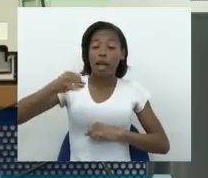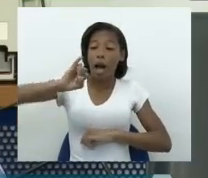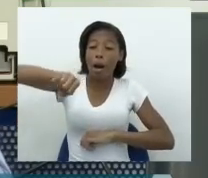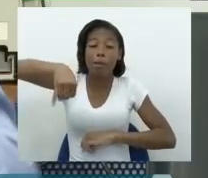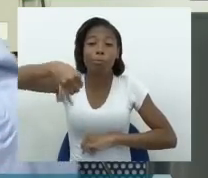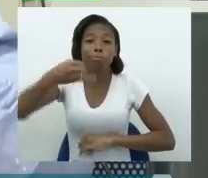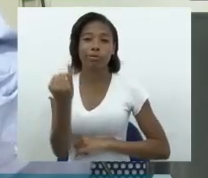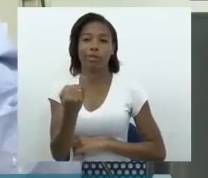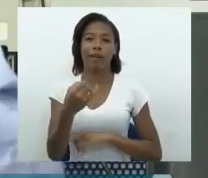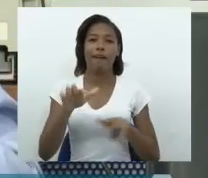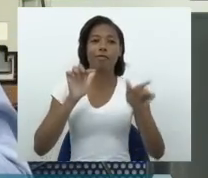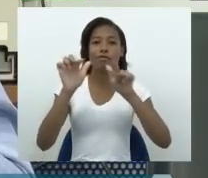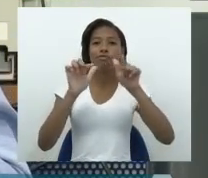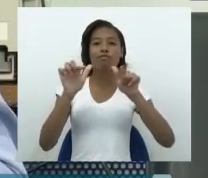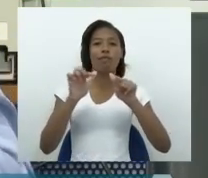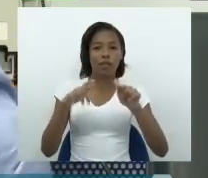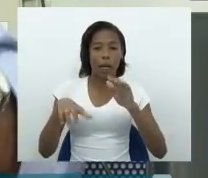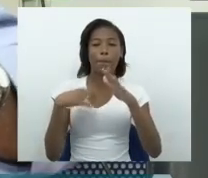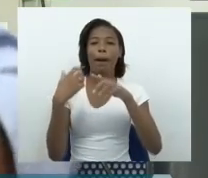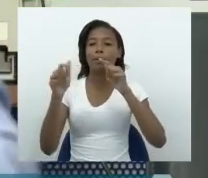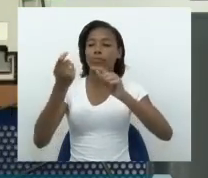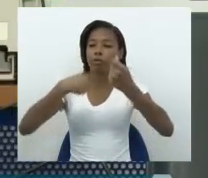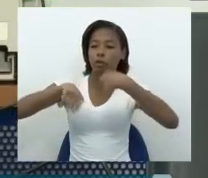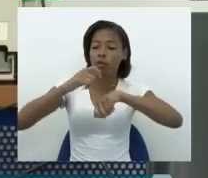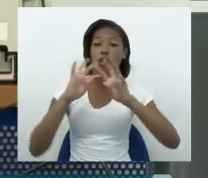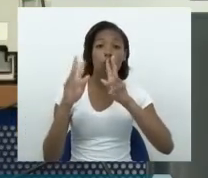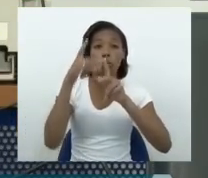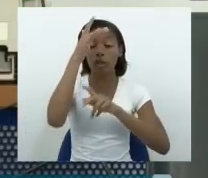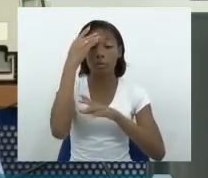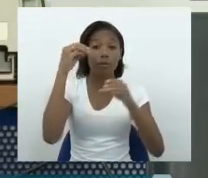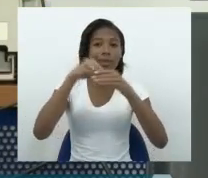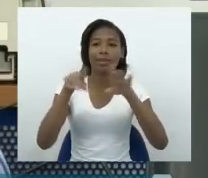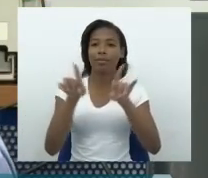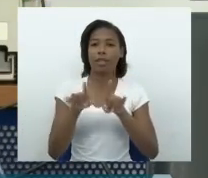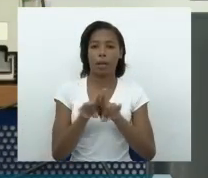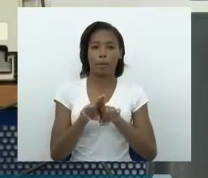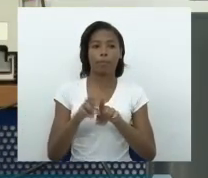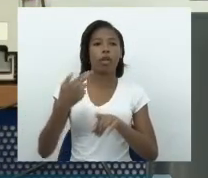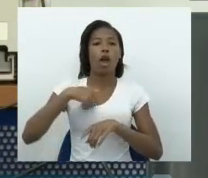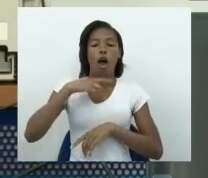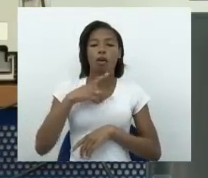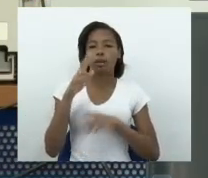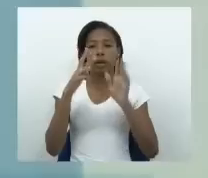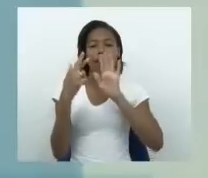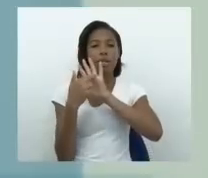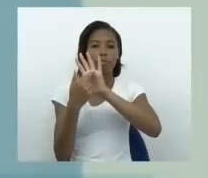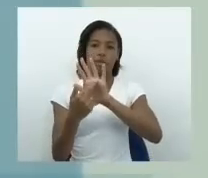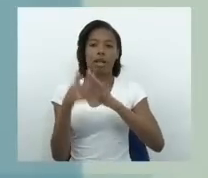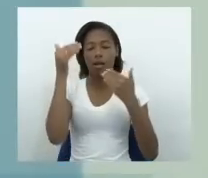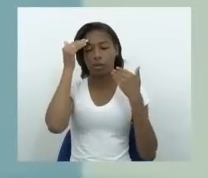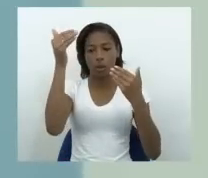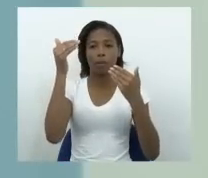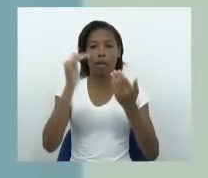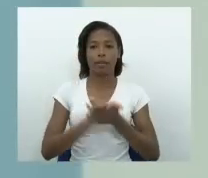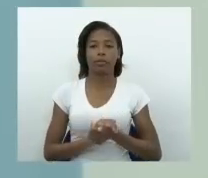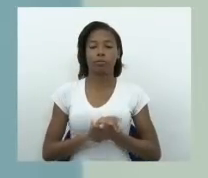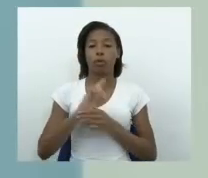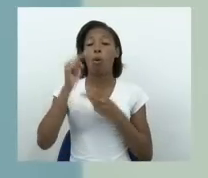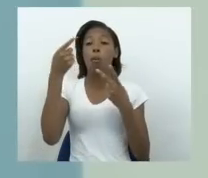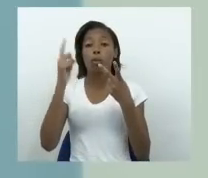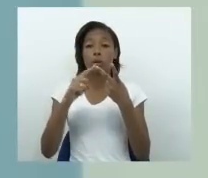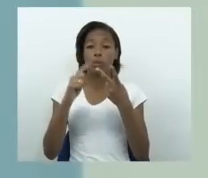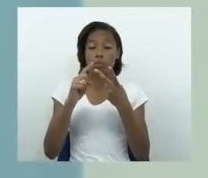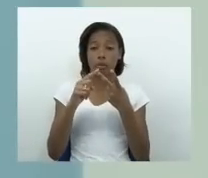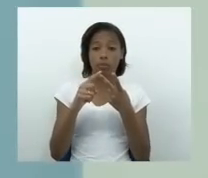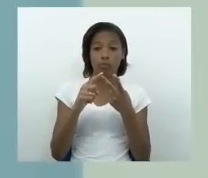para a nossa cidade. Um clima de negócios onde todo mundo participa. Esse é o nosso compromisso. Muito obrigado, candidato. O próximo a